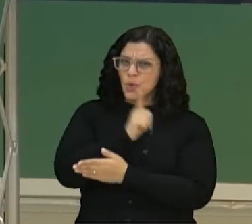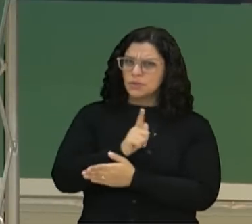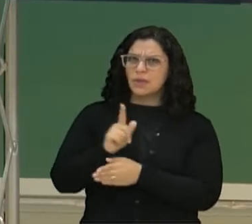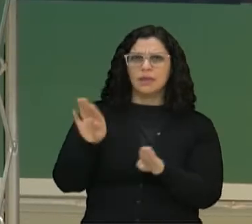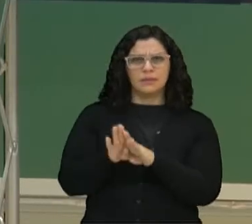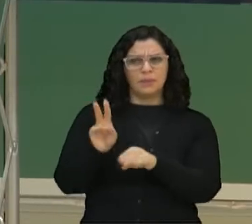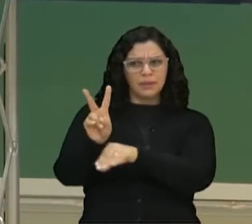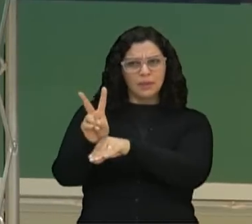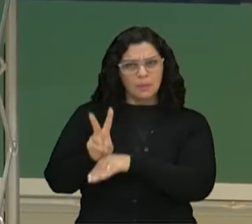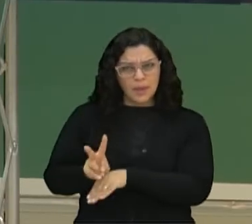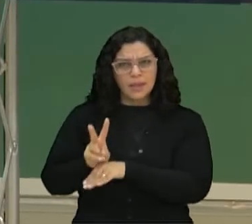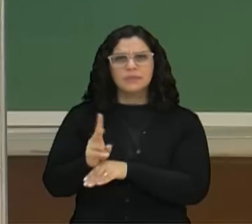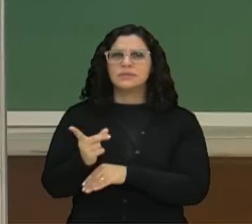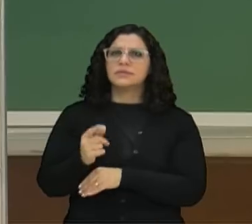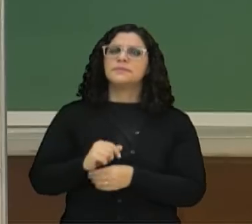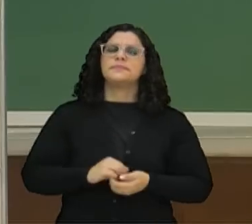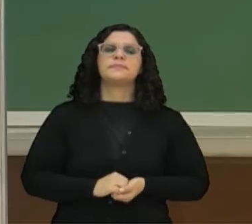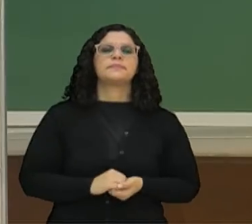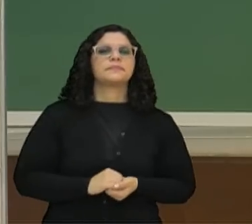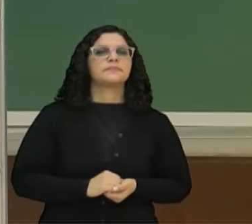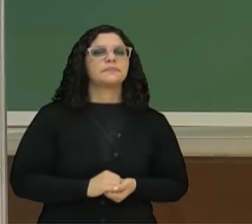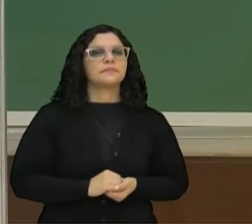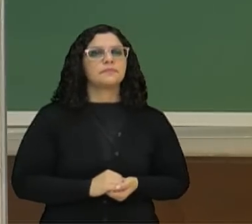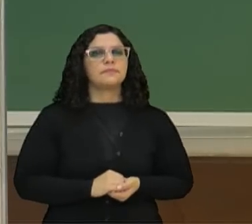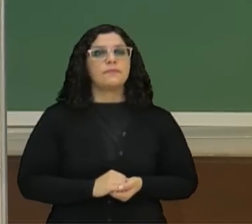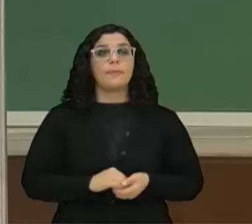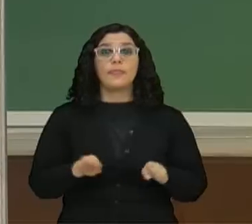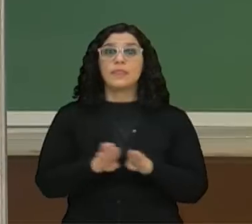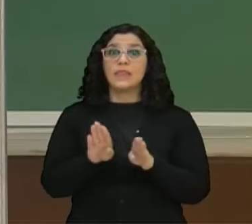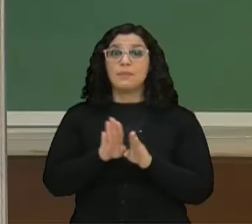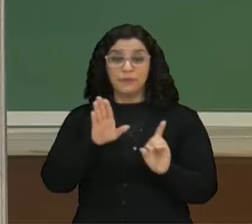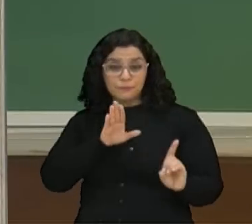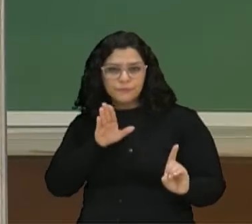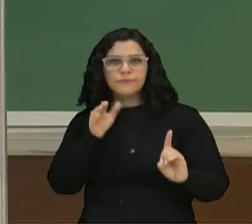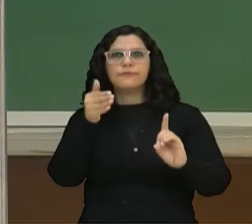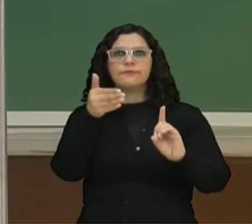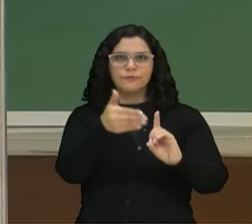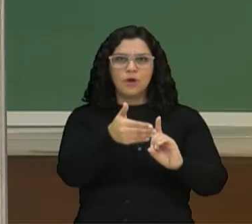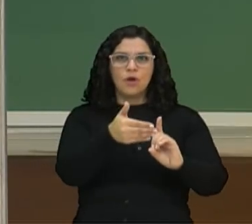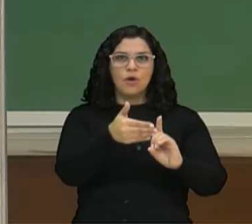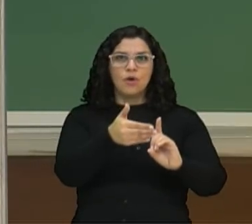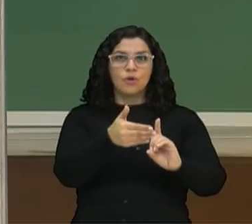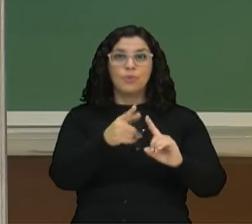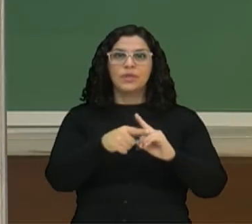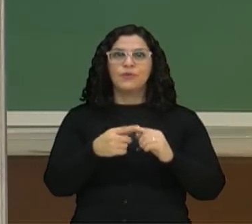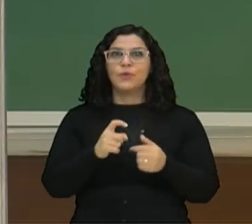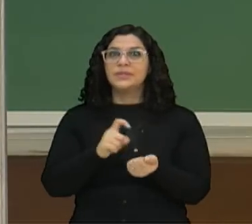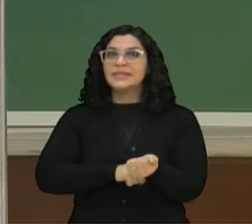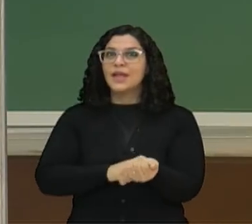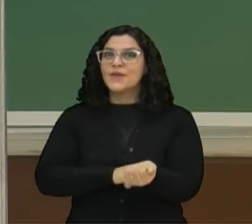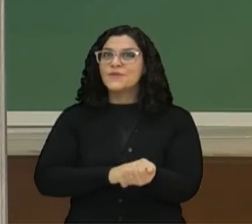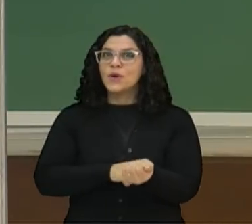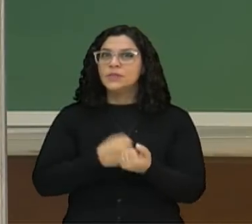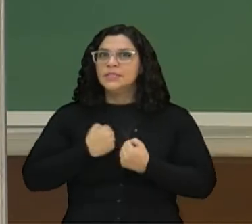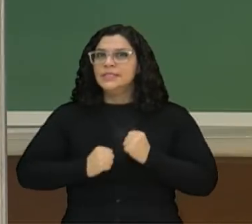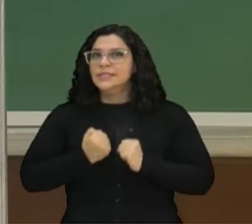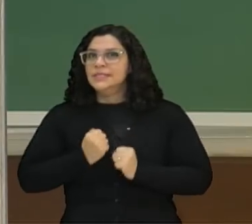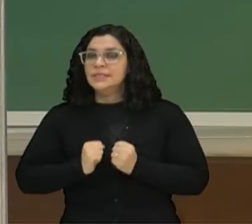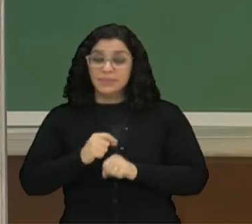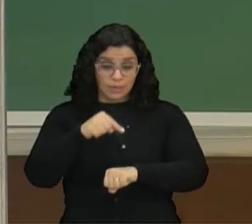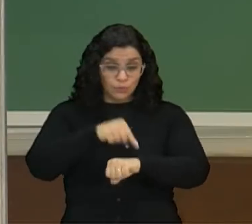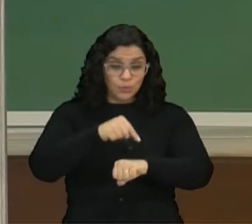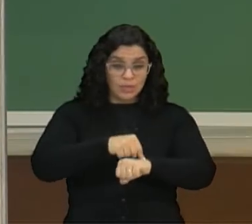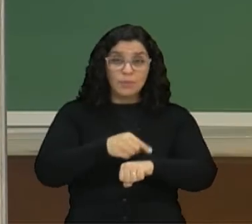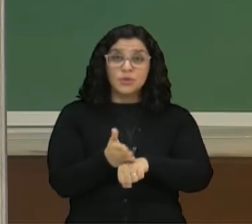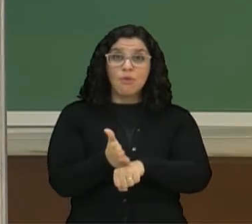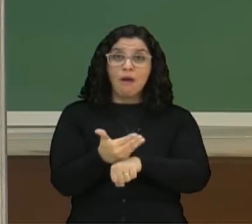Com uma verba, né? Desenvolve muita concentração sobre tensão, porque você tem um tempo, você quer